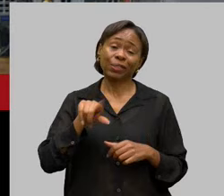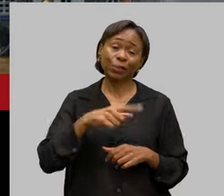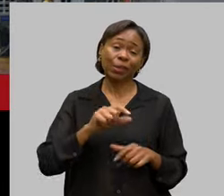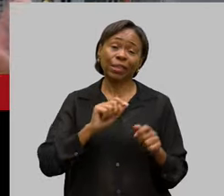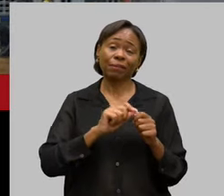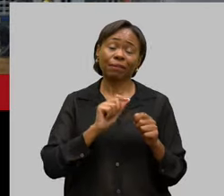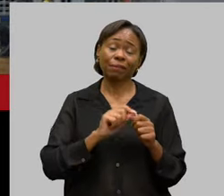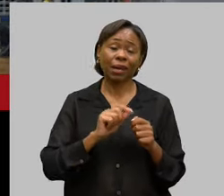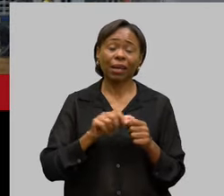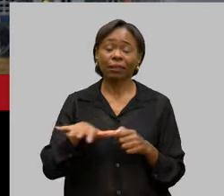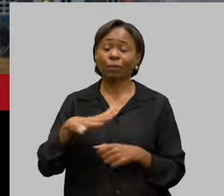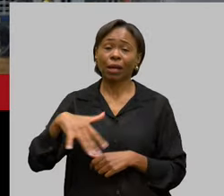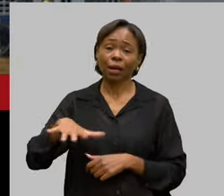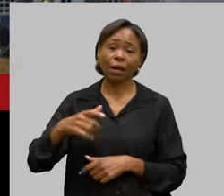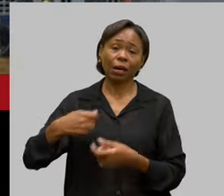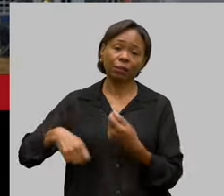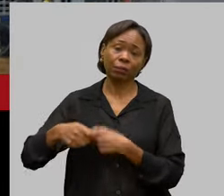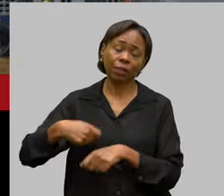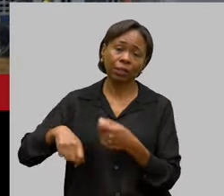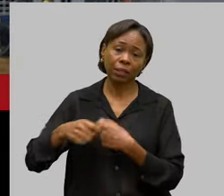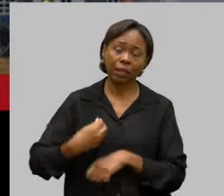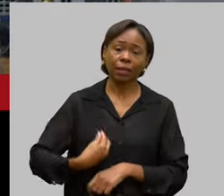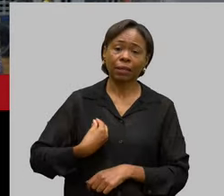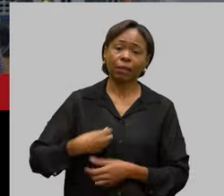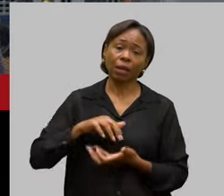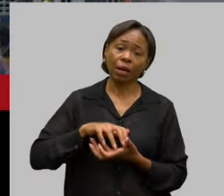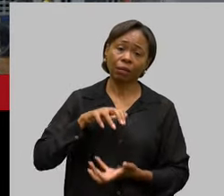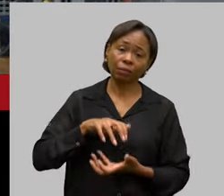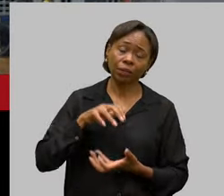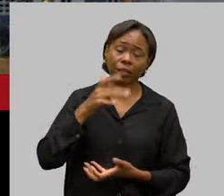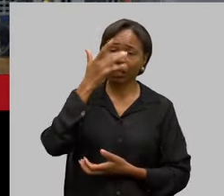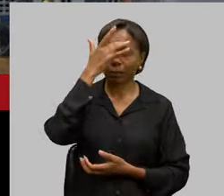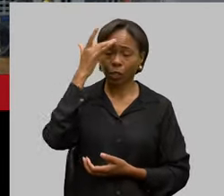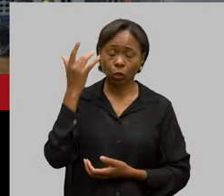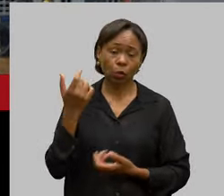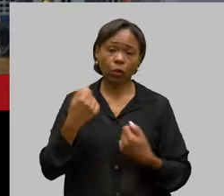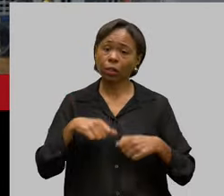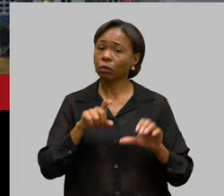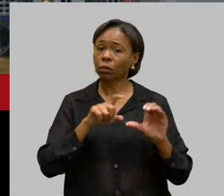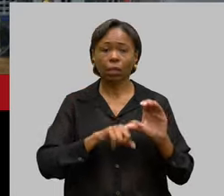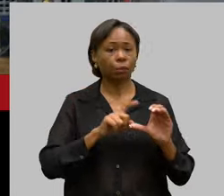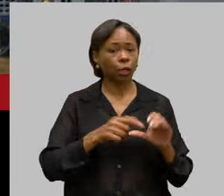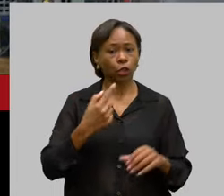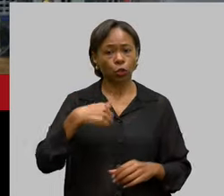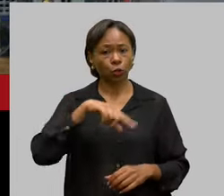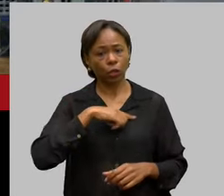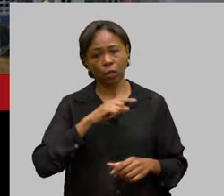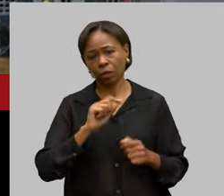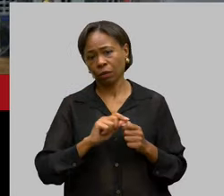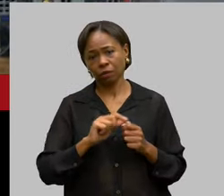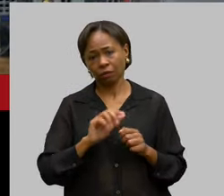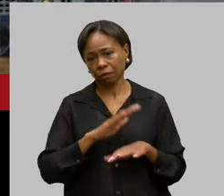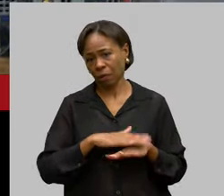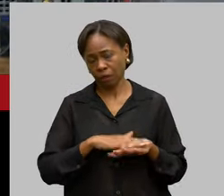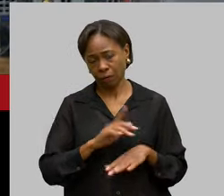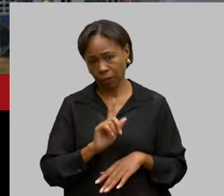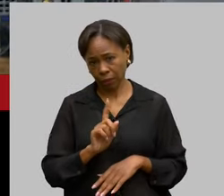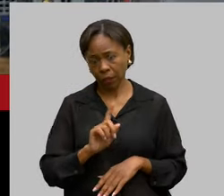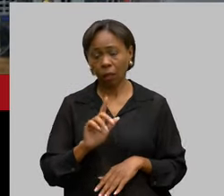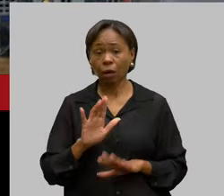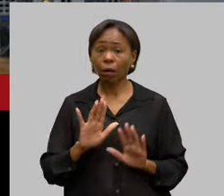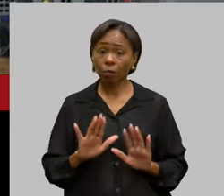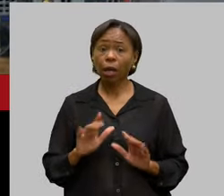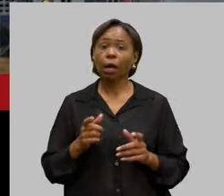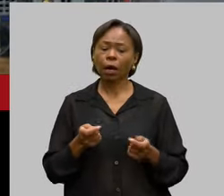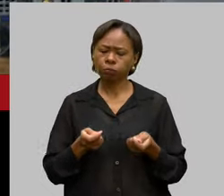faz questão da sobrevida das pessoas independe do que a gente faz nem tudo ela é previsível mas tudo é administrável